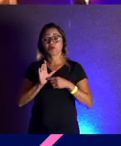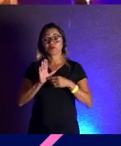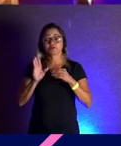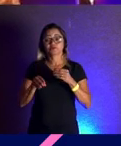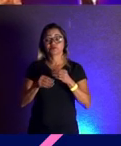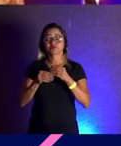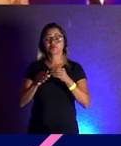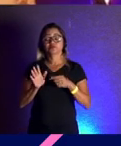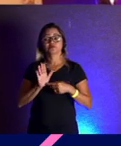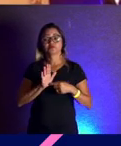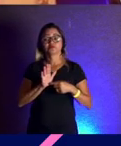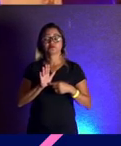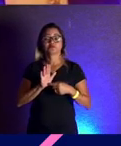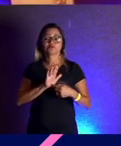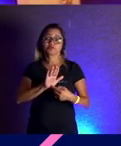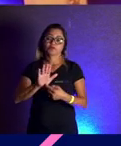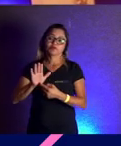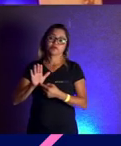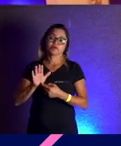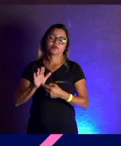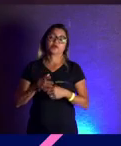de conveniências.